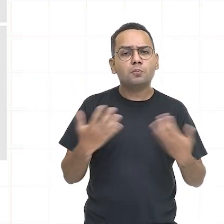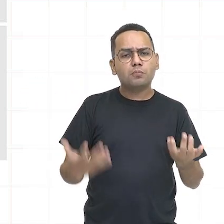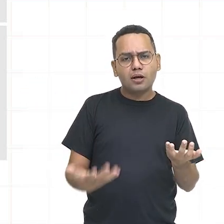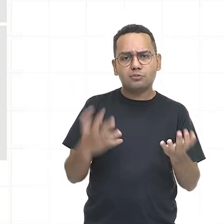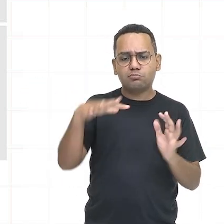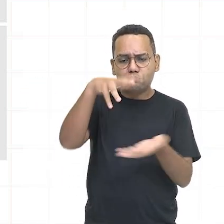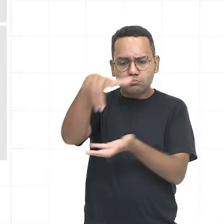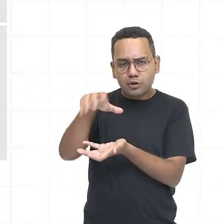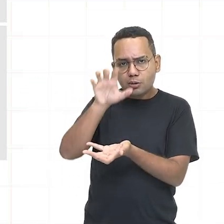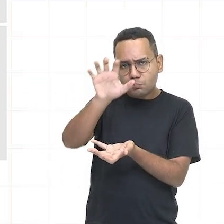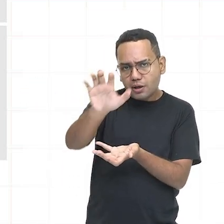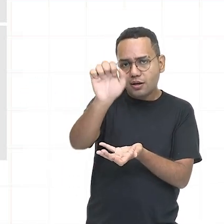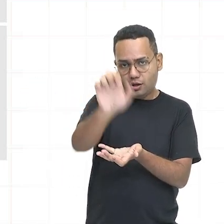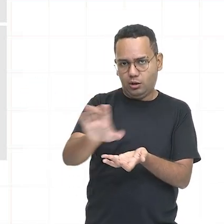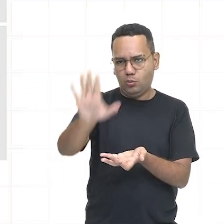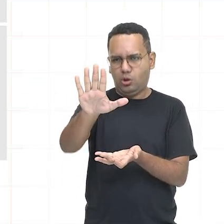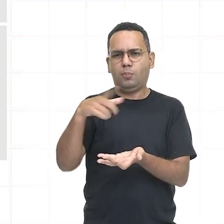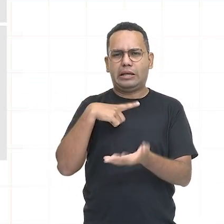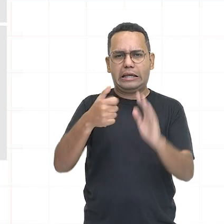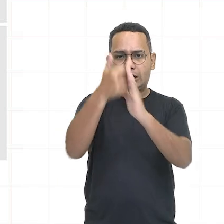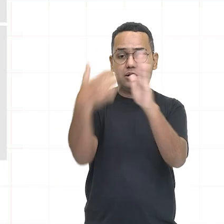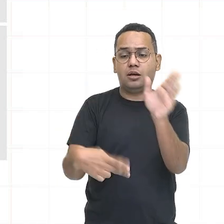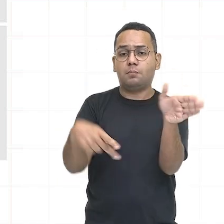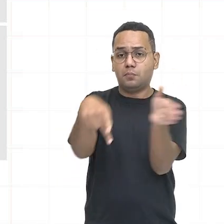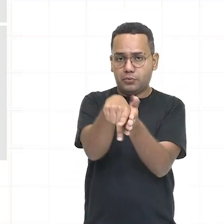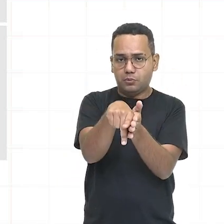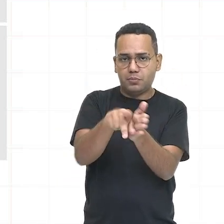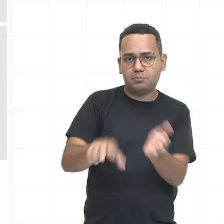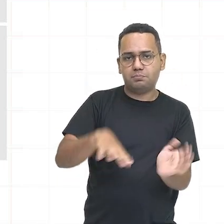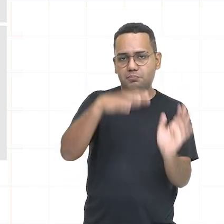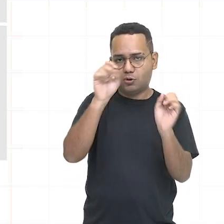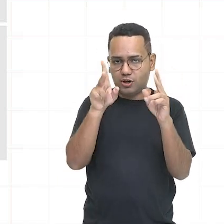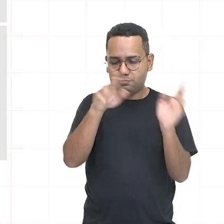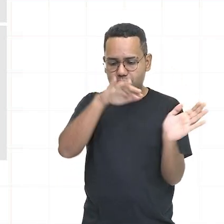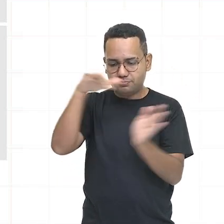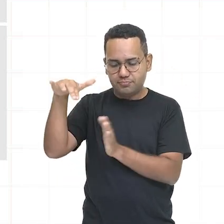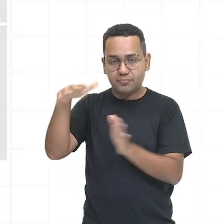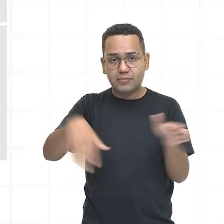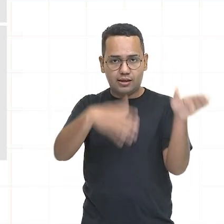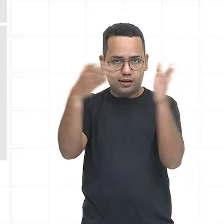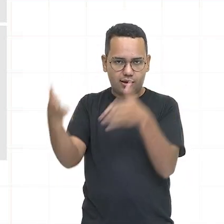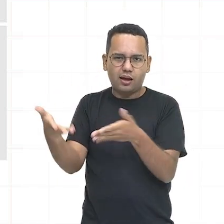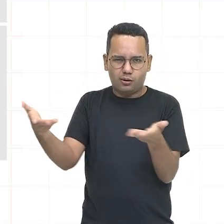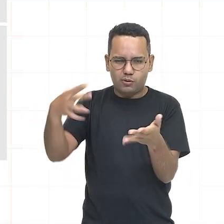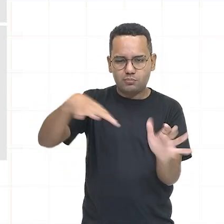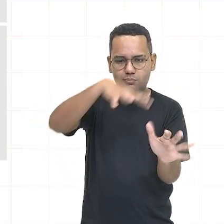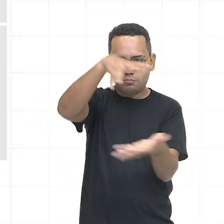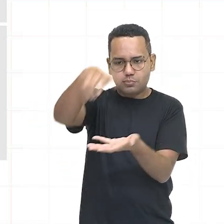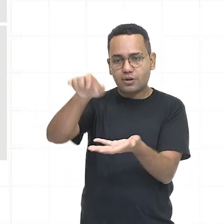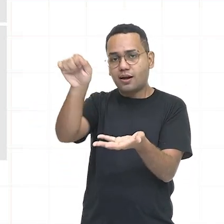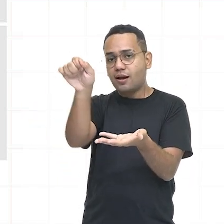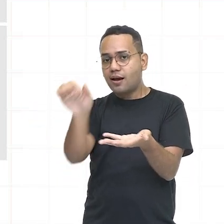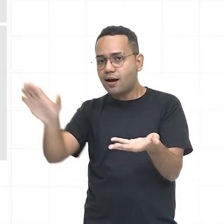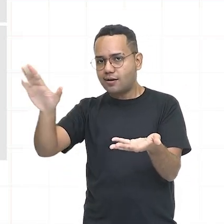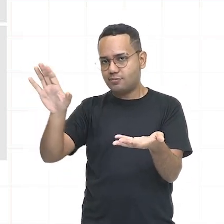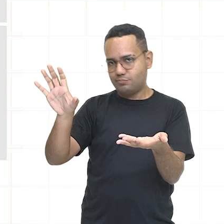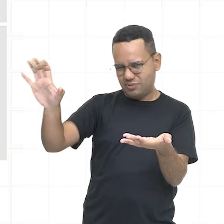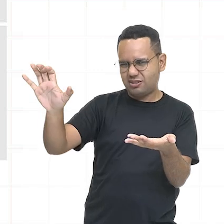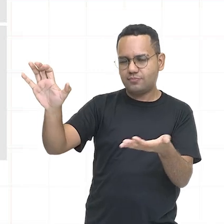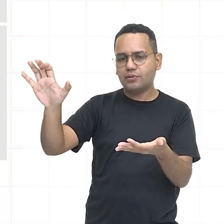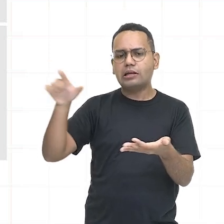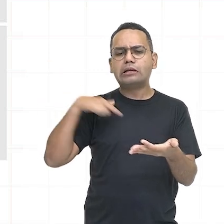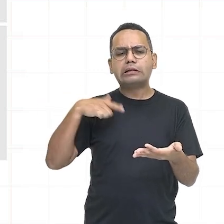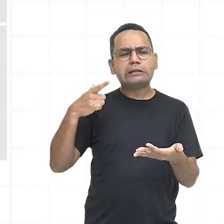suas características, seus desenvolvimentos, a Ásia também, né, ela precisa estar se desenvolvendo, principalmente na